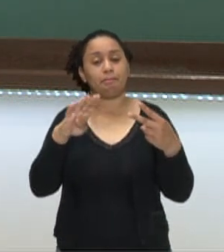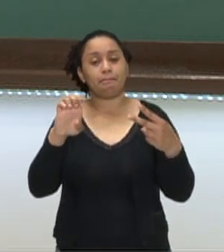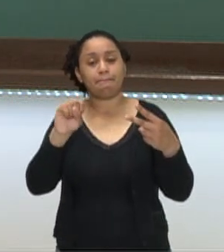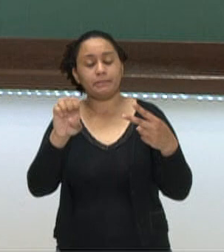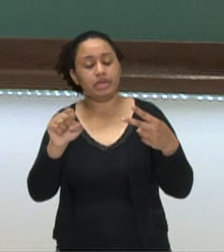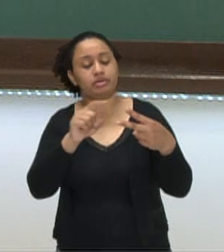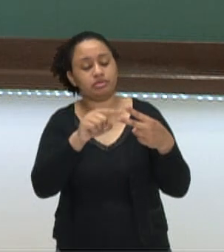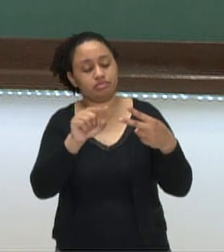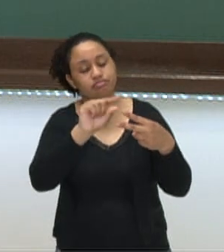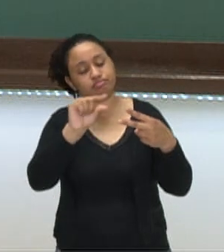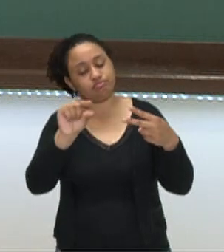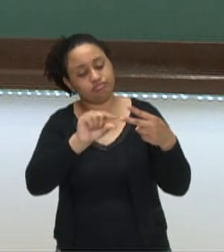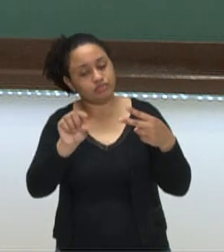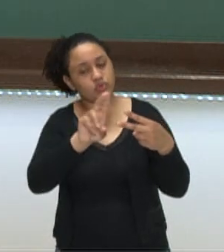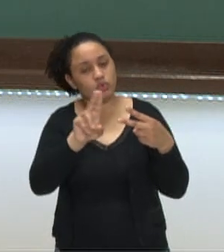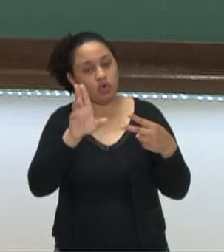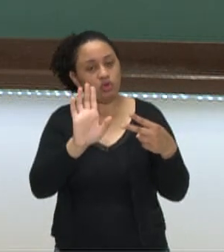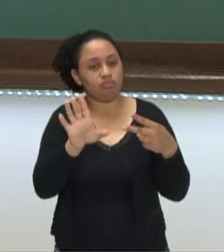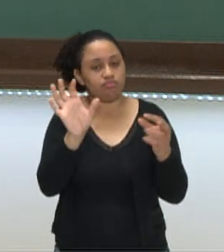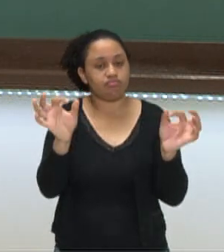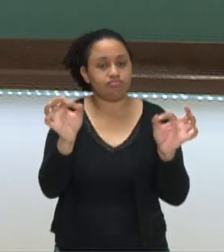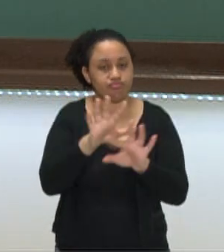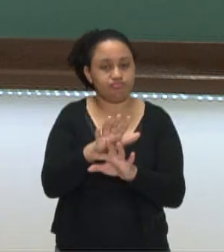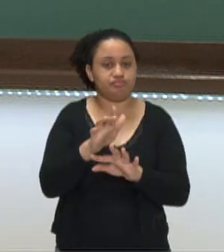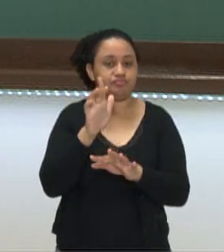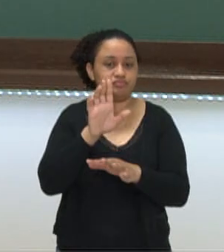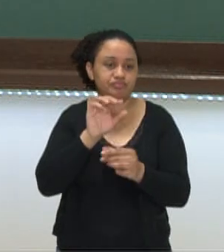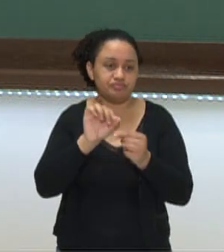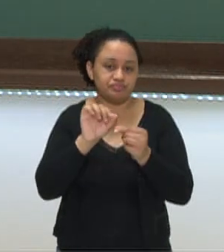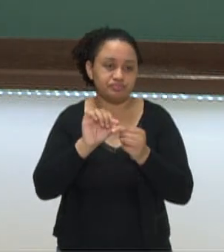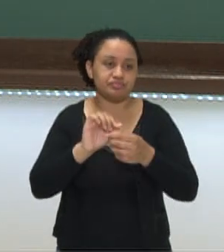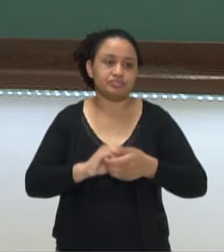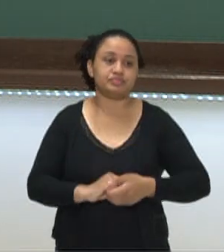duas fórmulas realmente que eram bases.